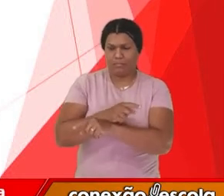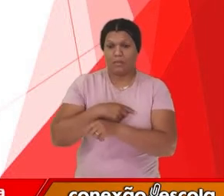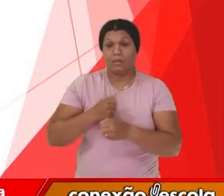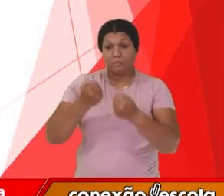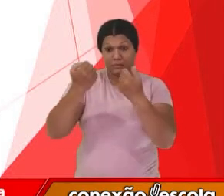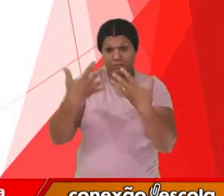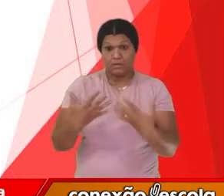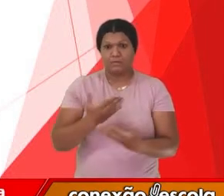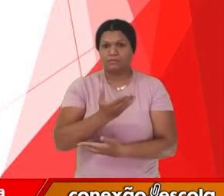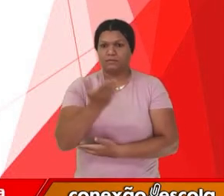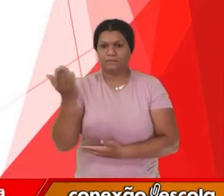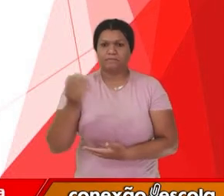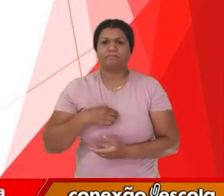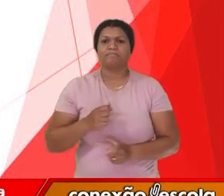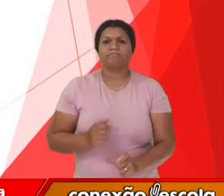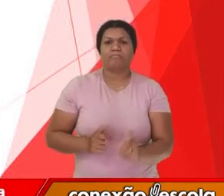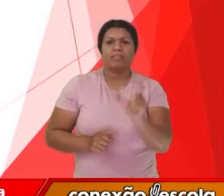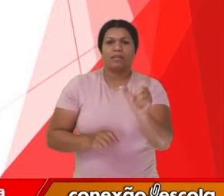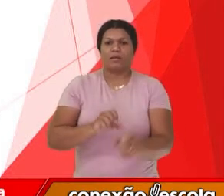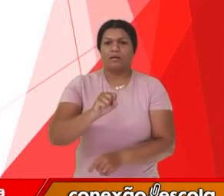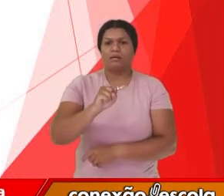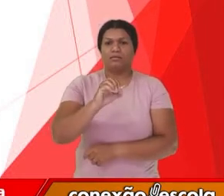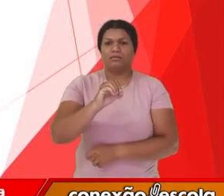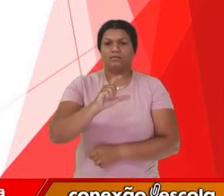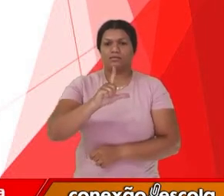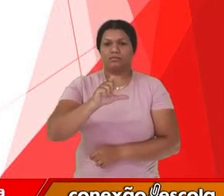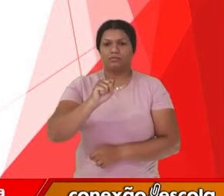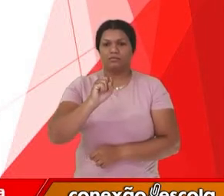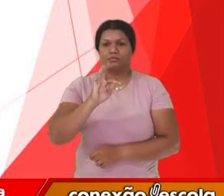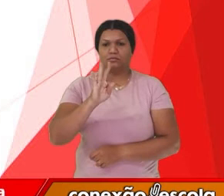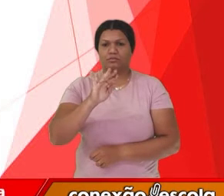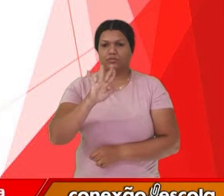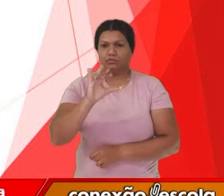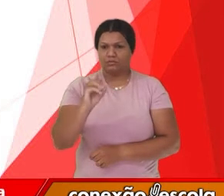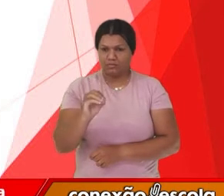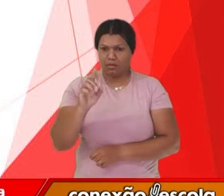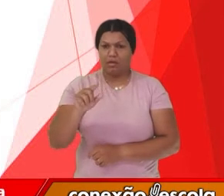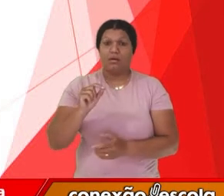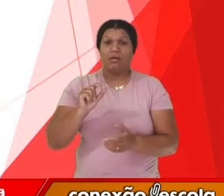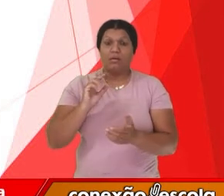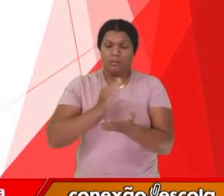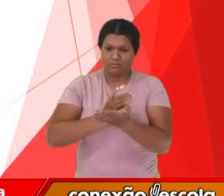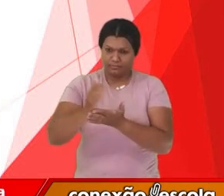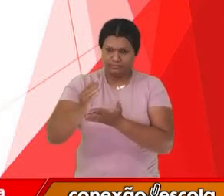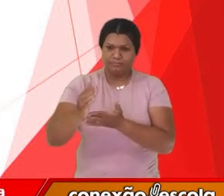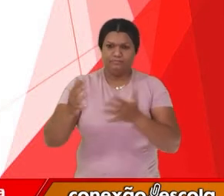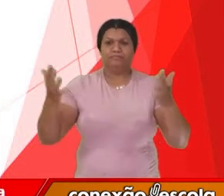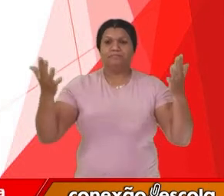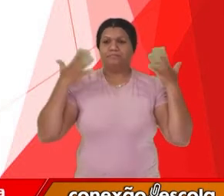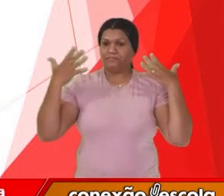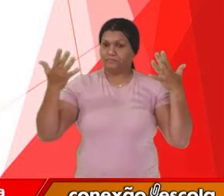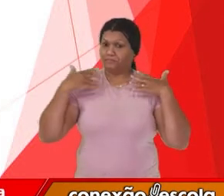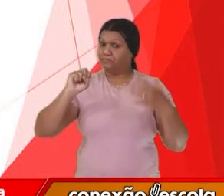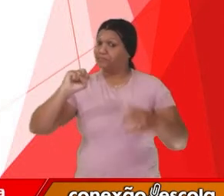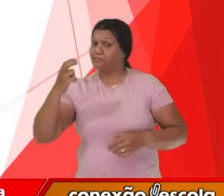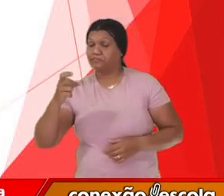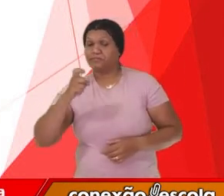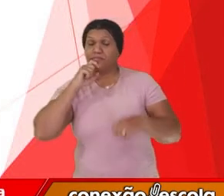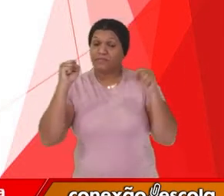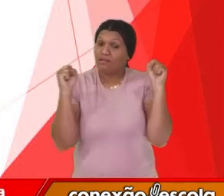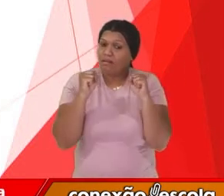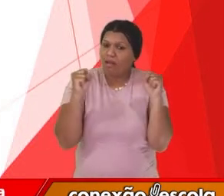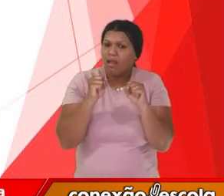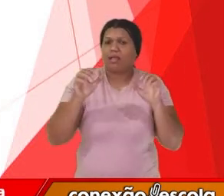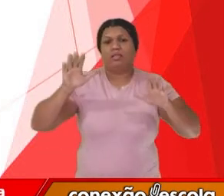falamos a palavra solstício, nós estamos nos referindo ao início do verão ou do inverno,